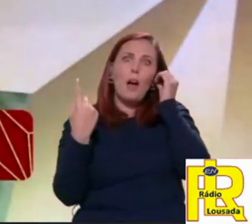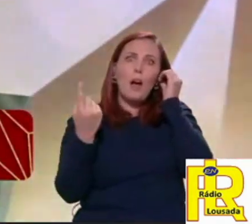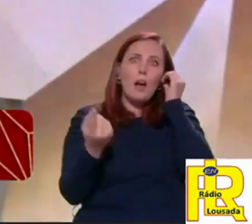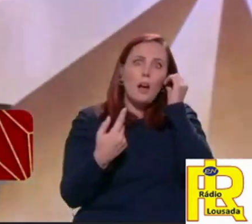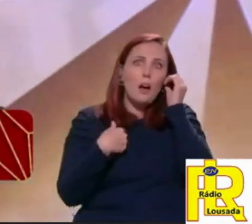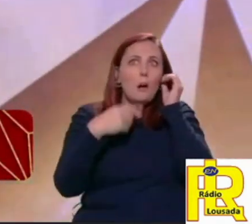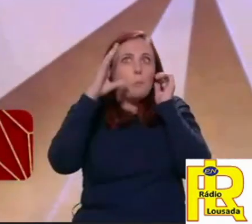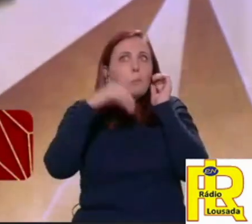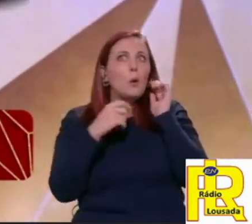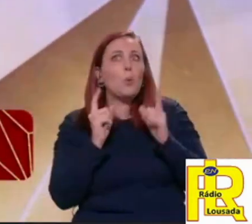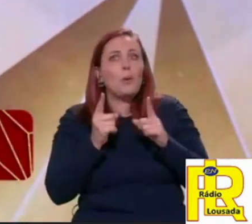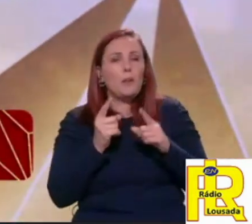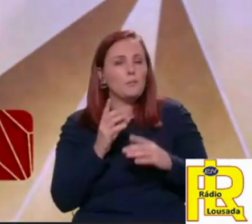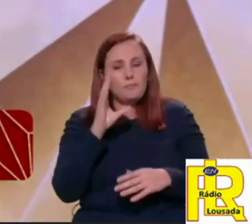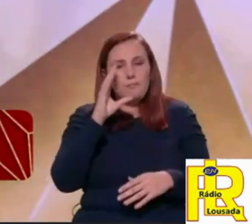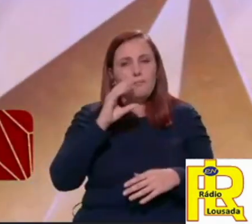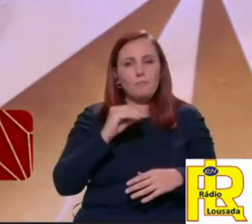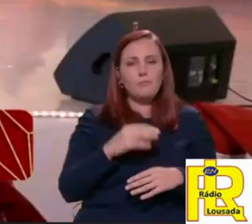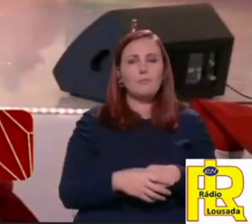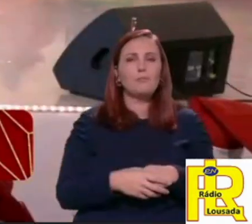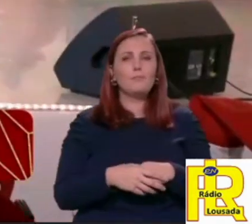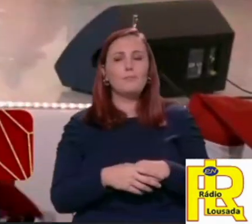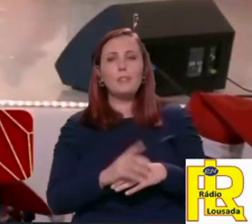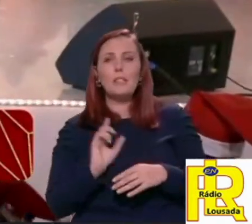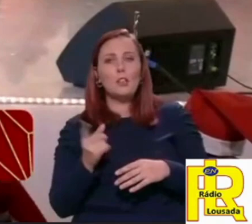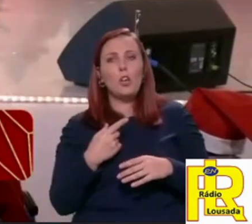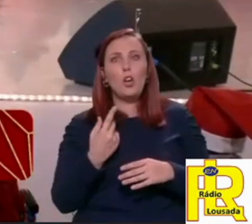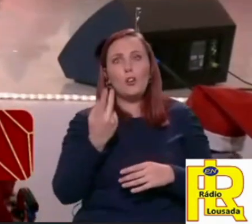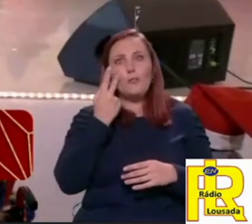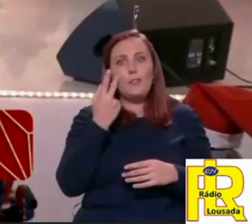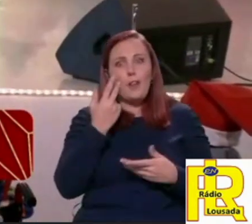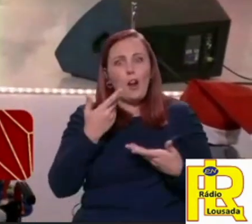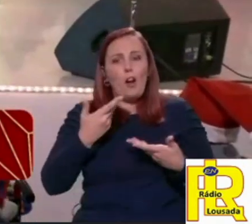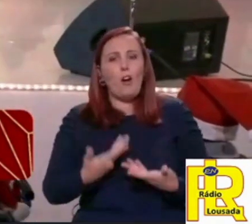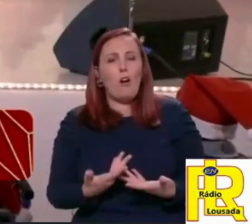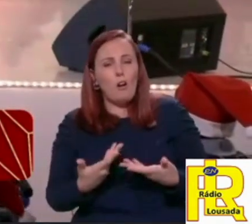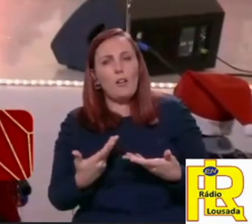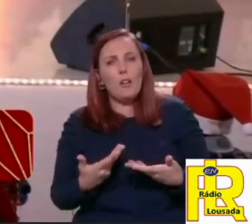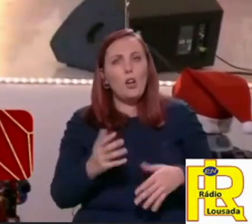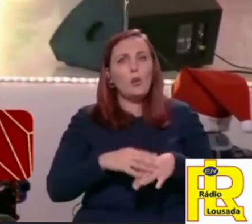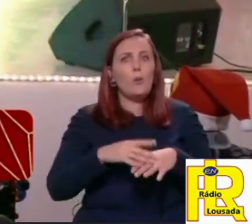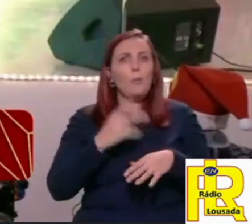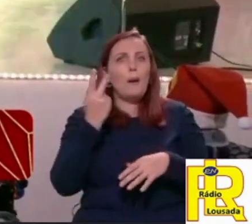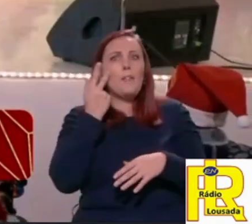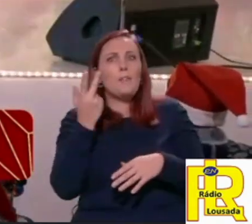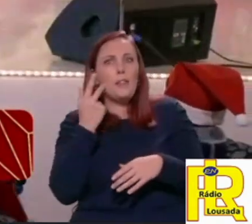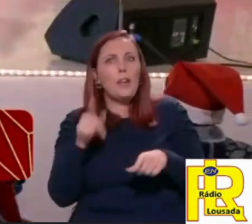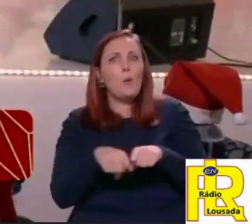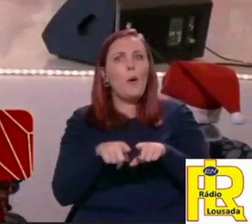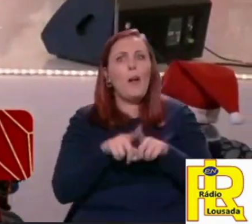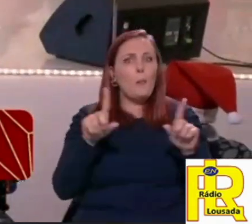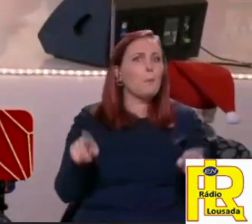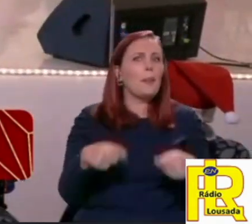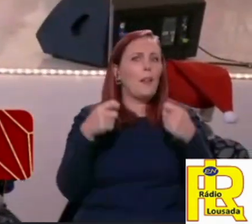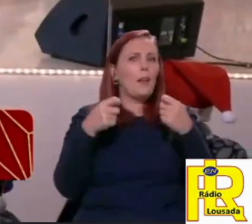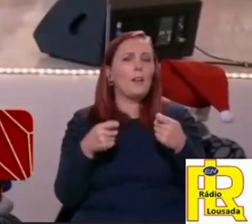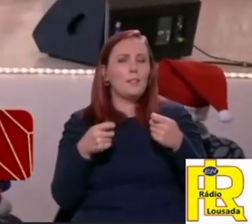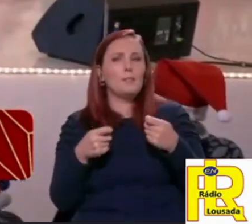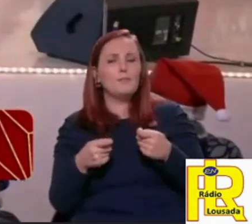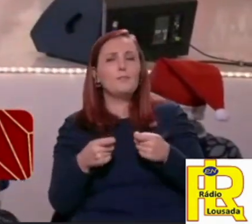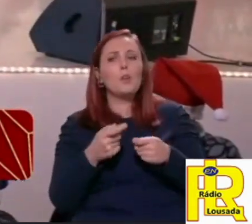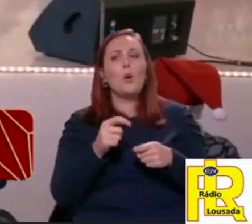ninguem sabe vamos viver hoje que esta vida um milagre